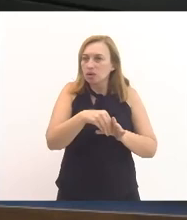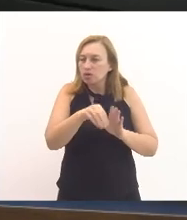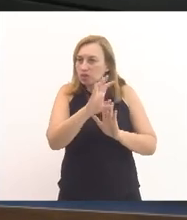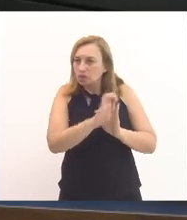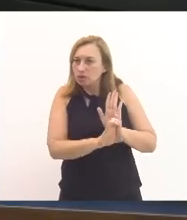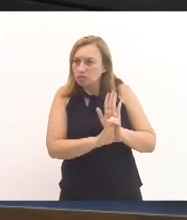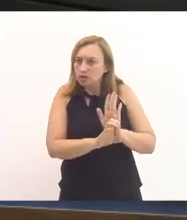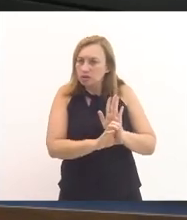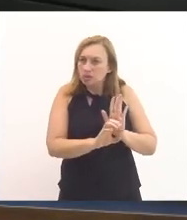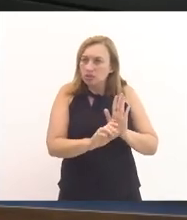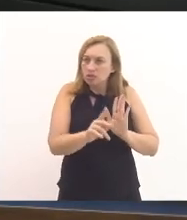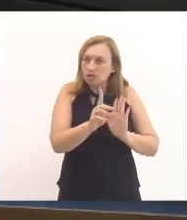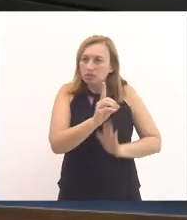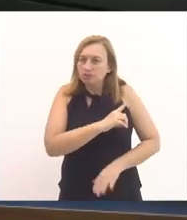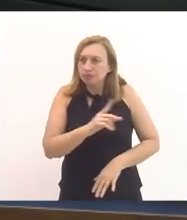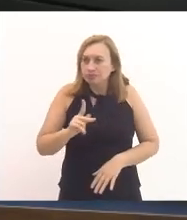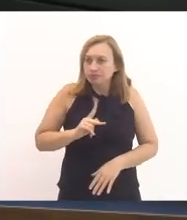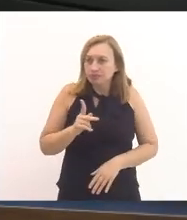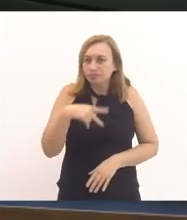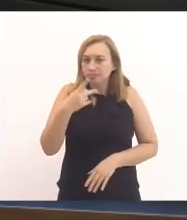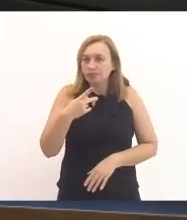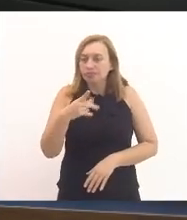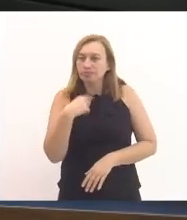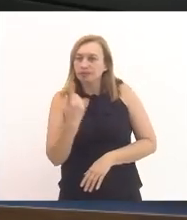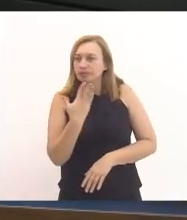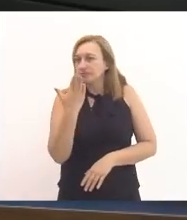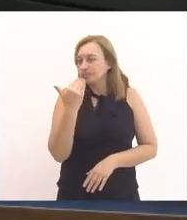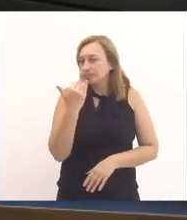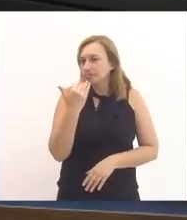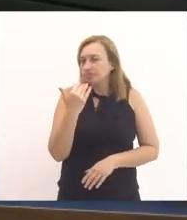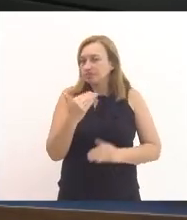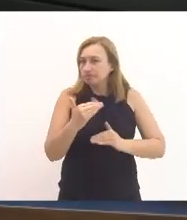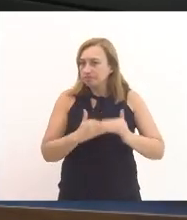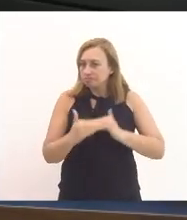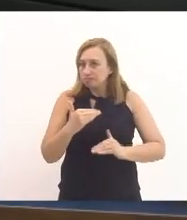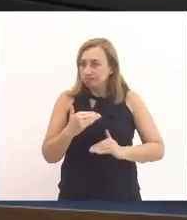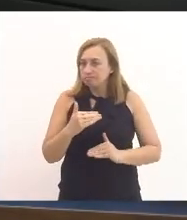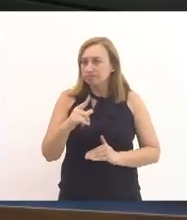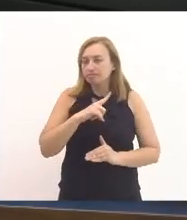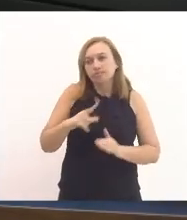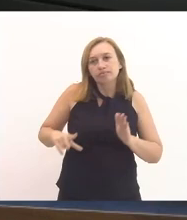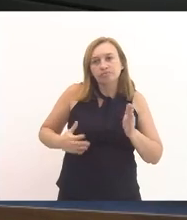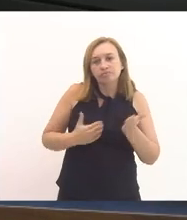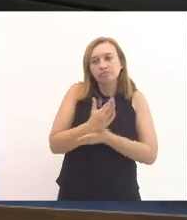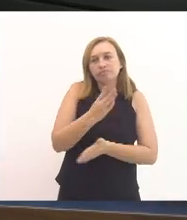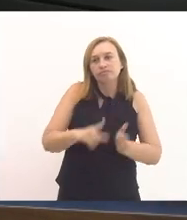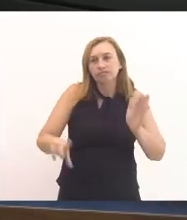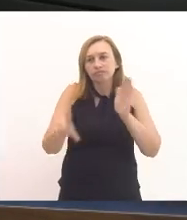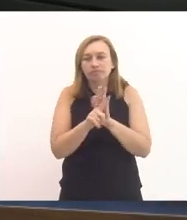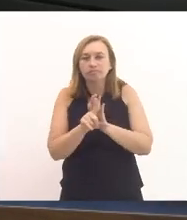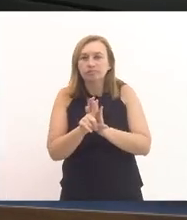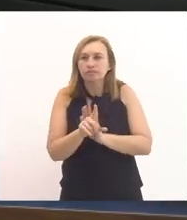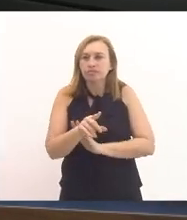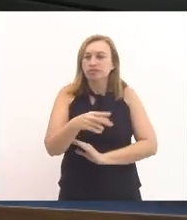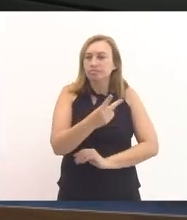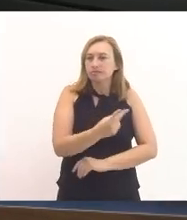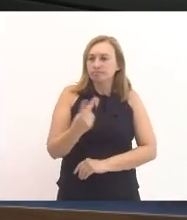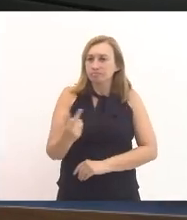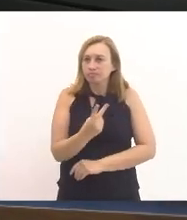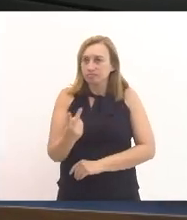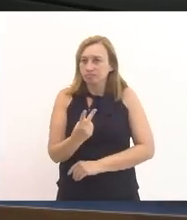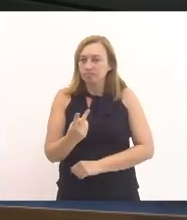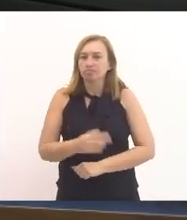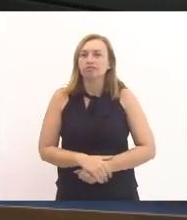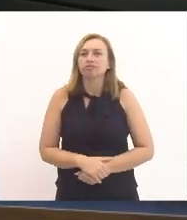emenda no projeto da Defensoria fundo da nossa alimentação justamente para recuar para gente tem uma lei aprovada para gente aprovado as duas formas mas